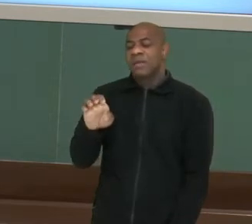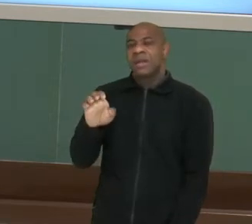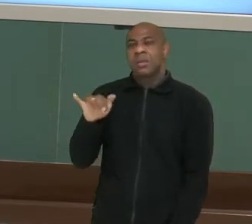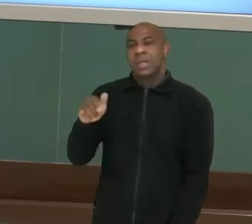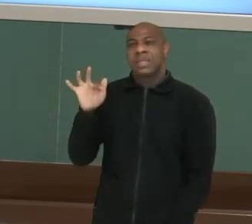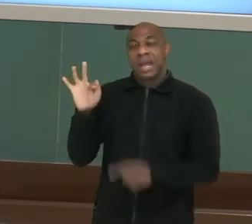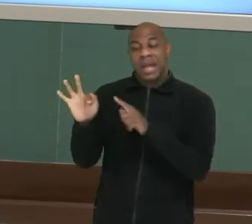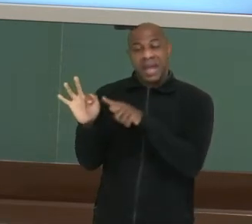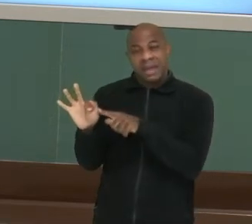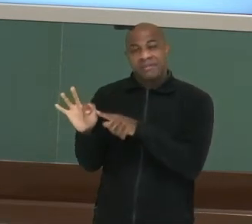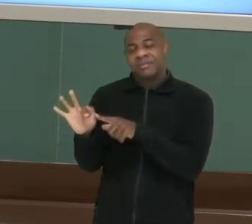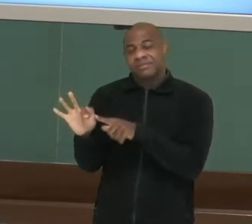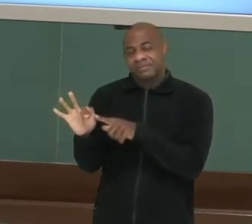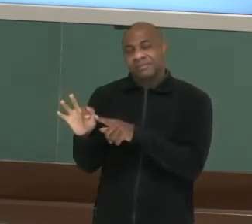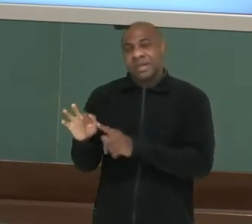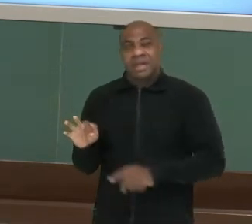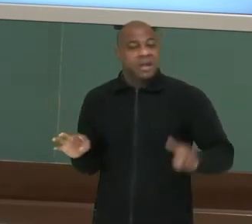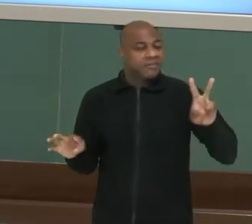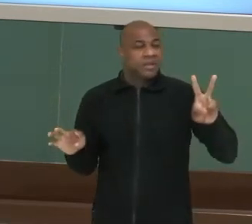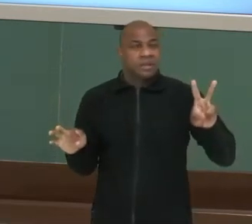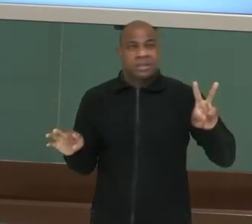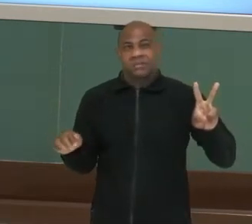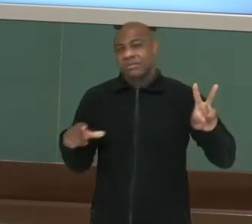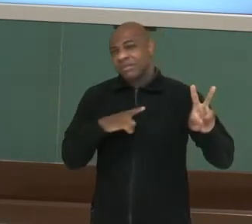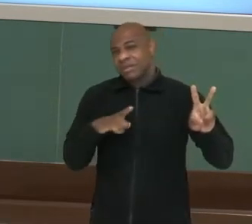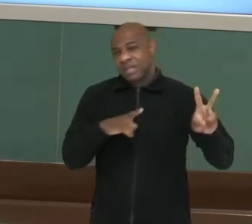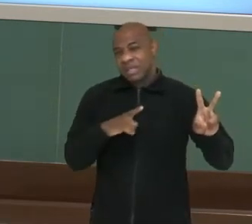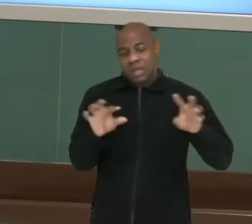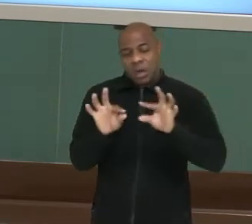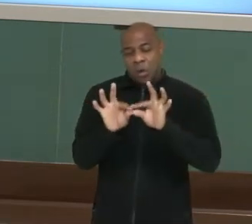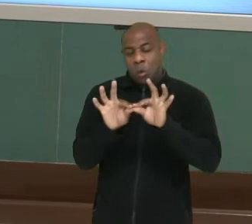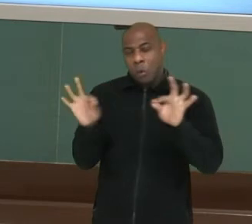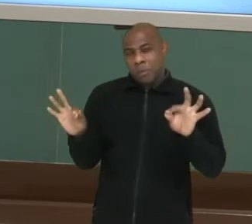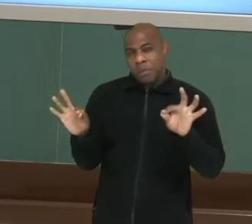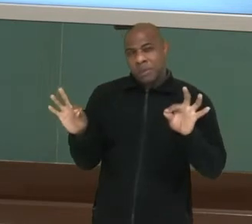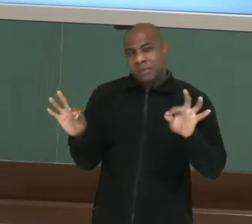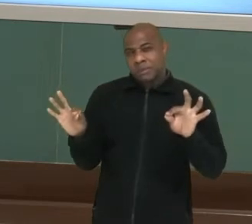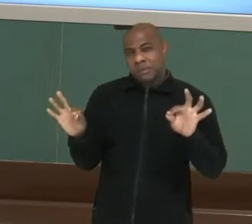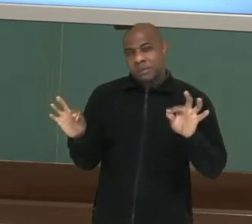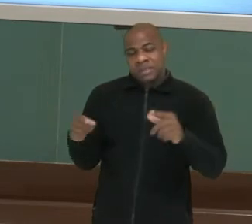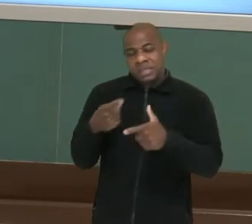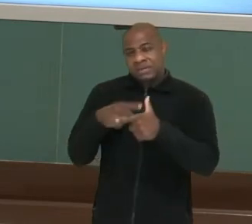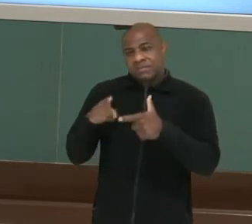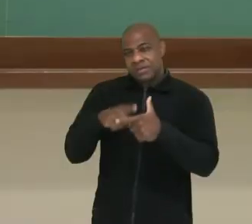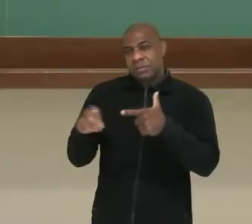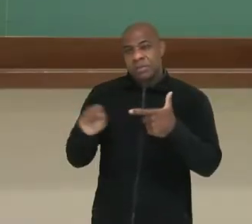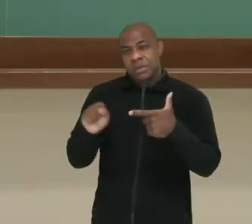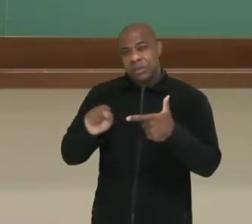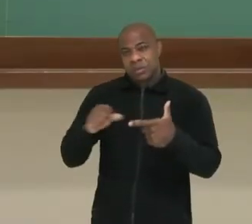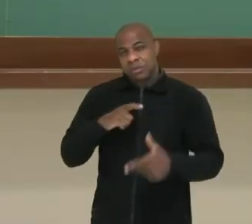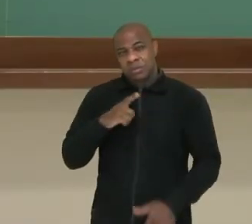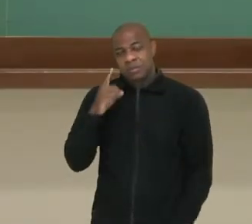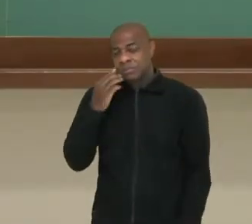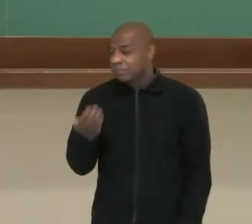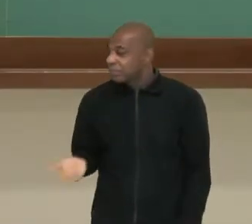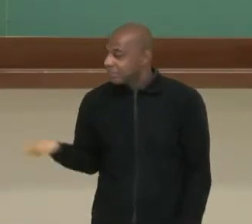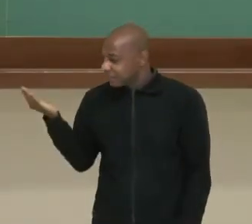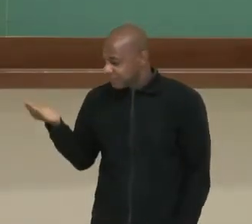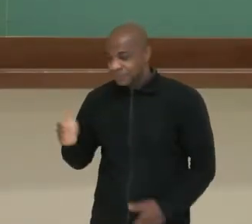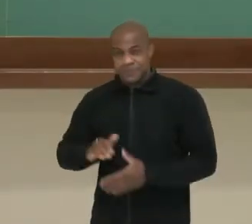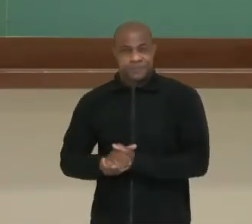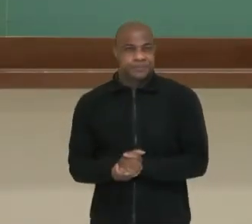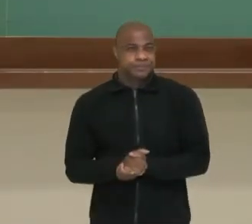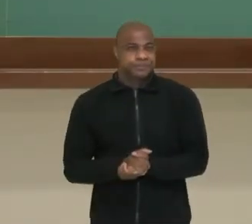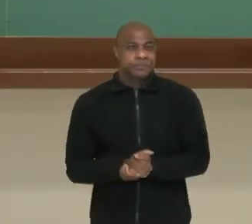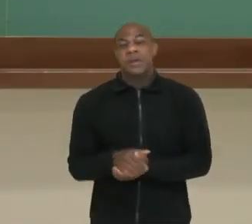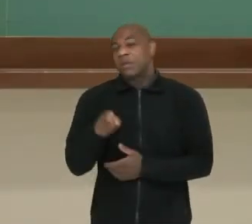então a velocidade, é claro que você vai ter comprimento, que é metro, dividido por segundo. Ou seja, a unidade de velocidade no